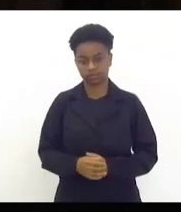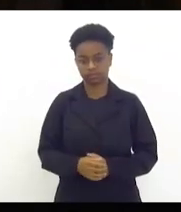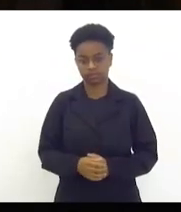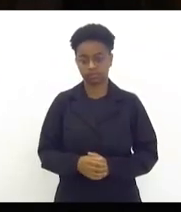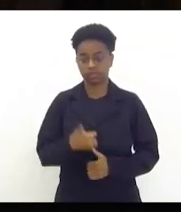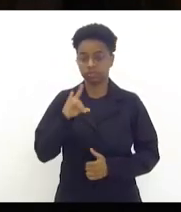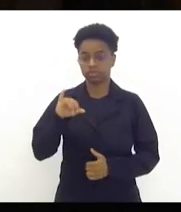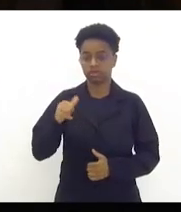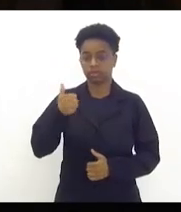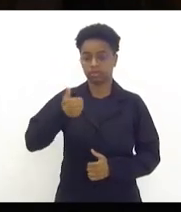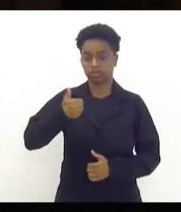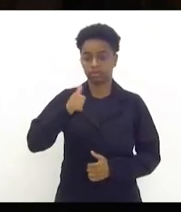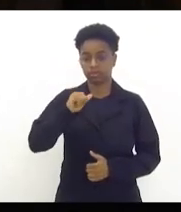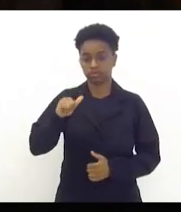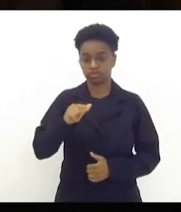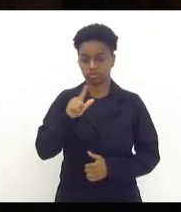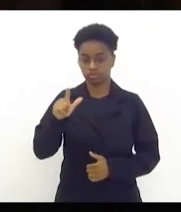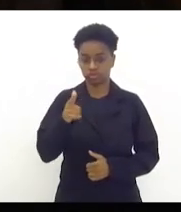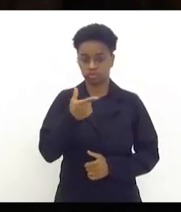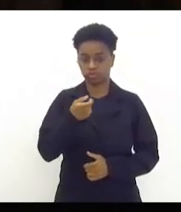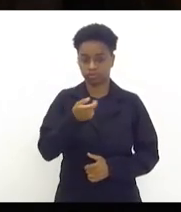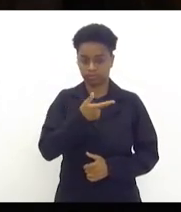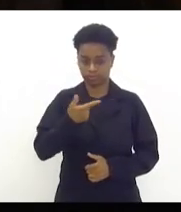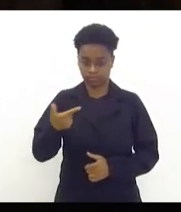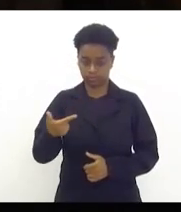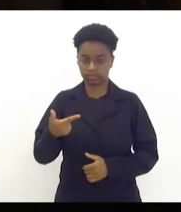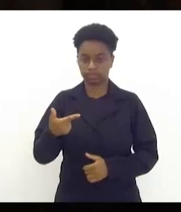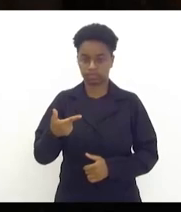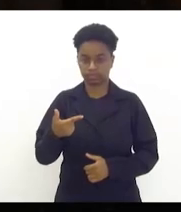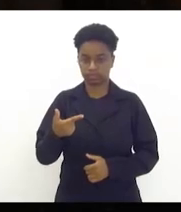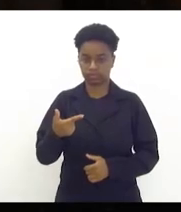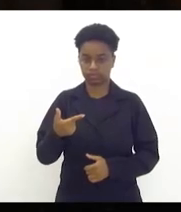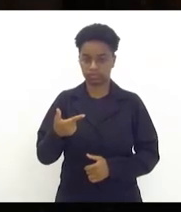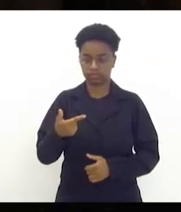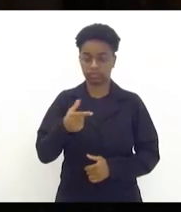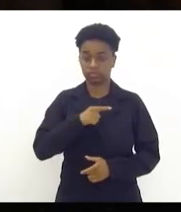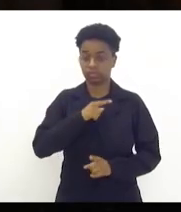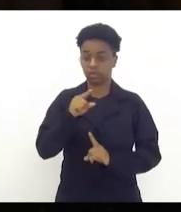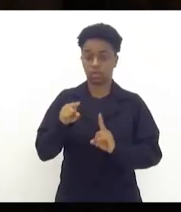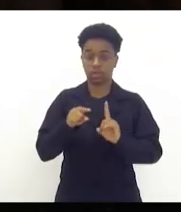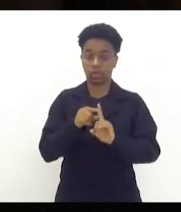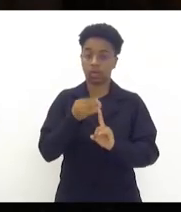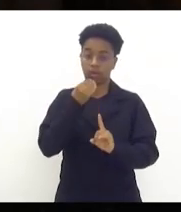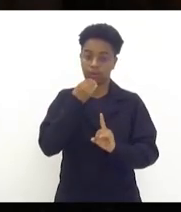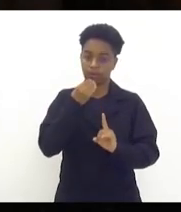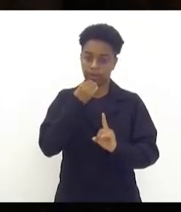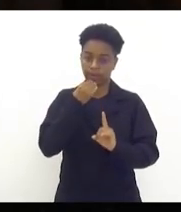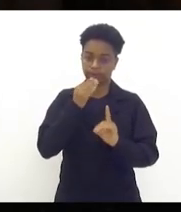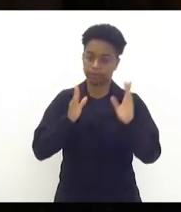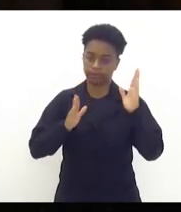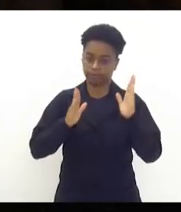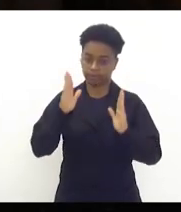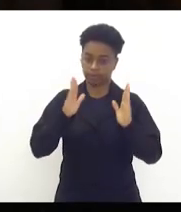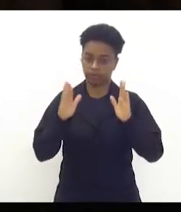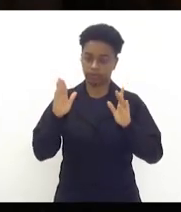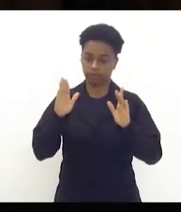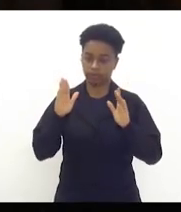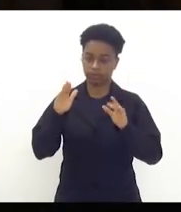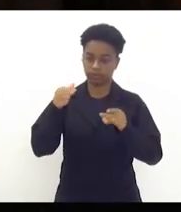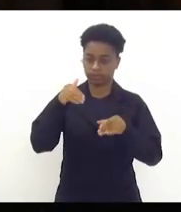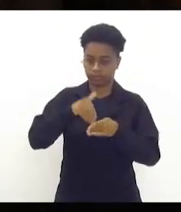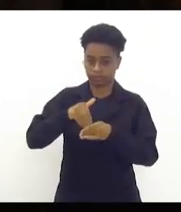1º de julho de 2022, com fins eminentemente eleitorais,